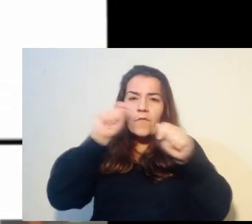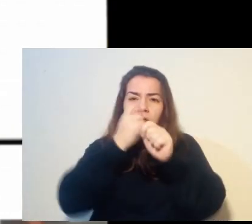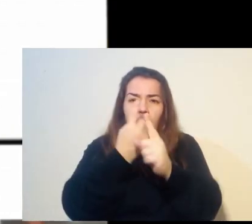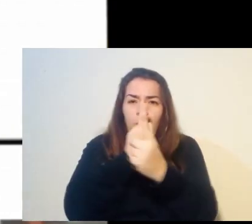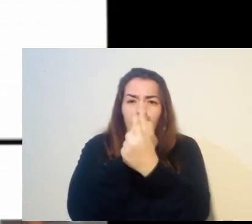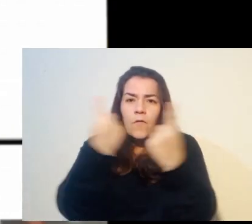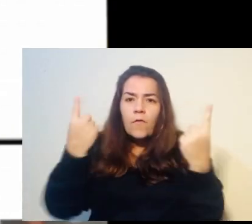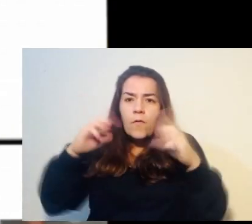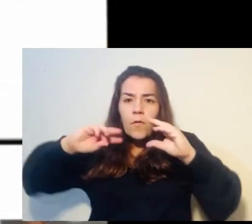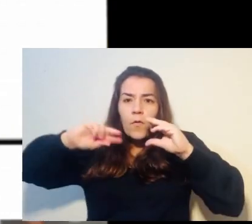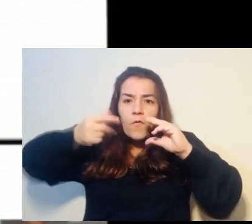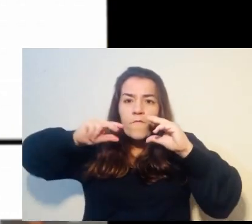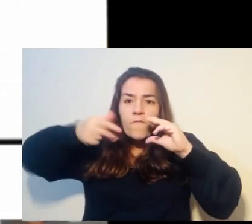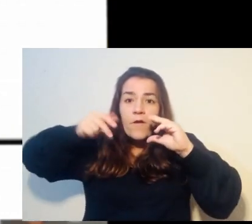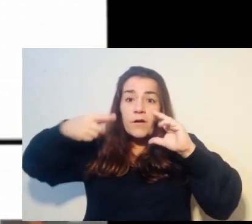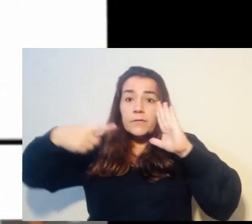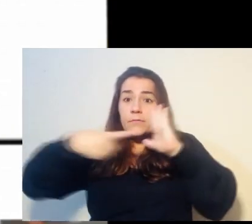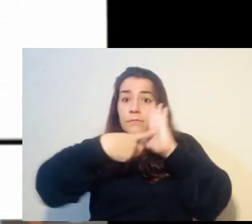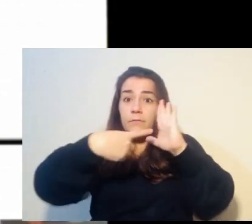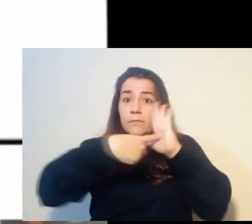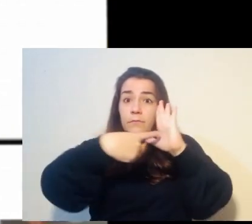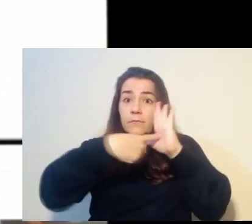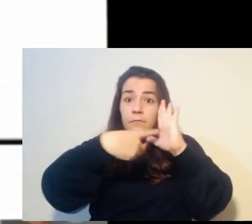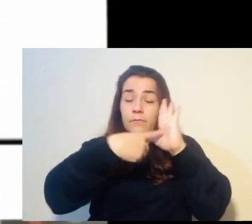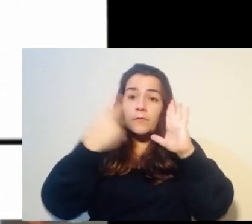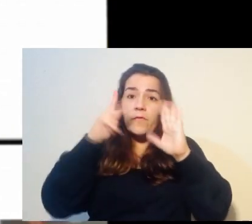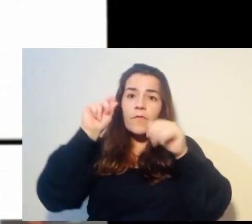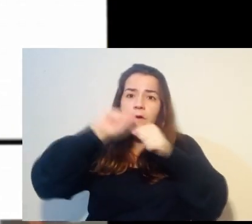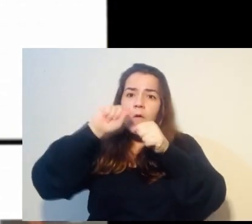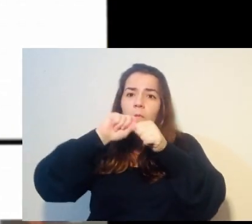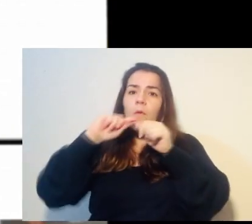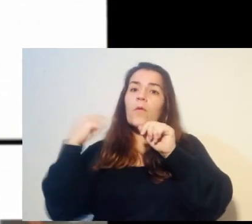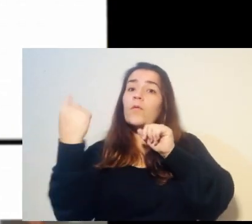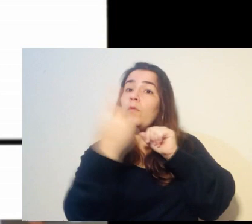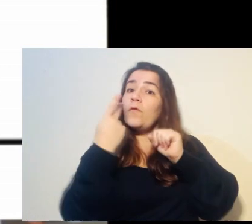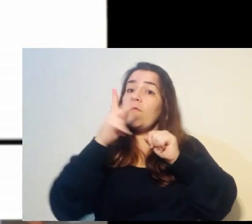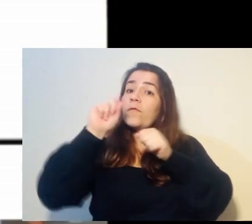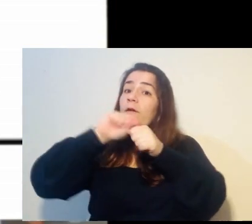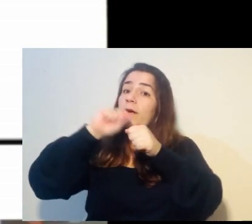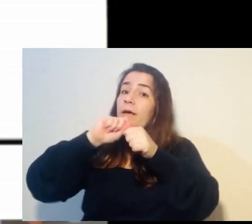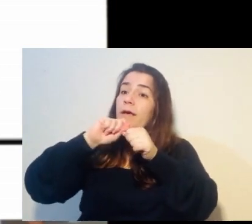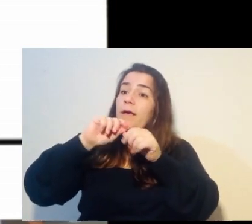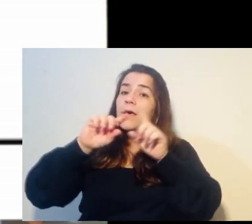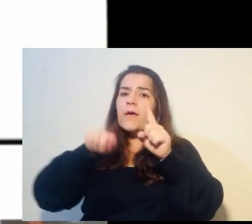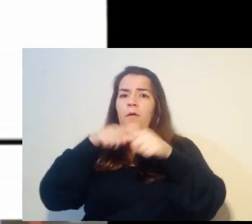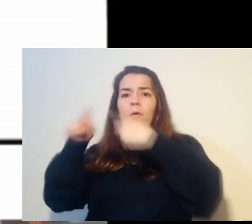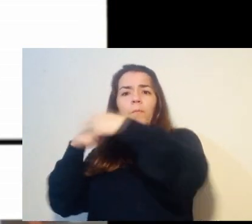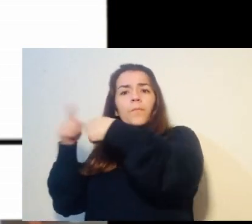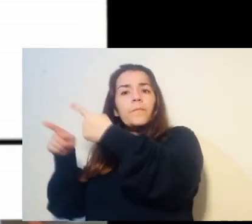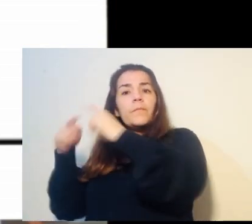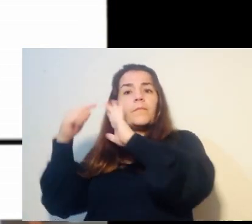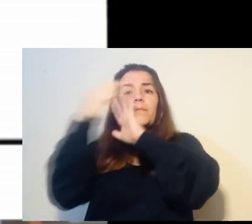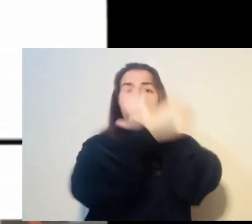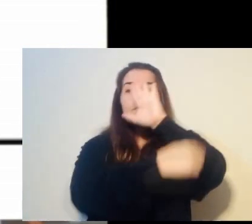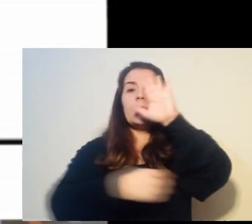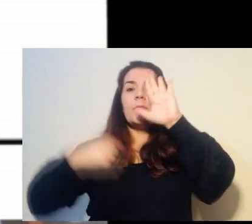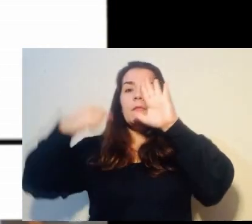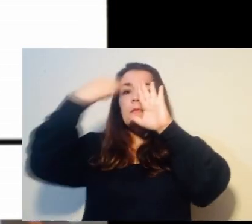a distância da rolha interna, a distância interna, dessa parte da rolha que está interna,